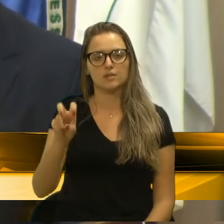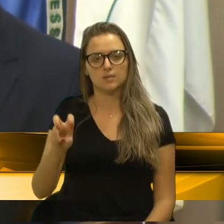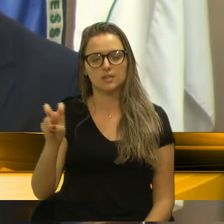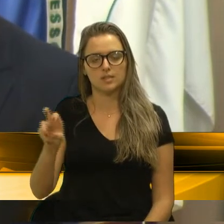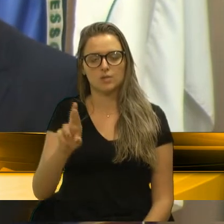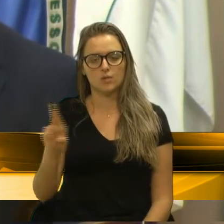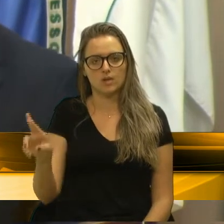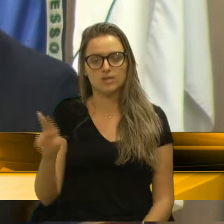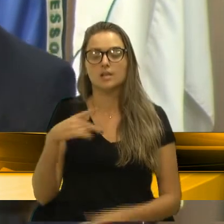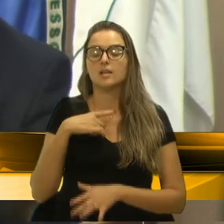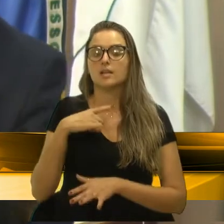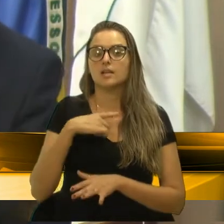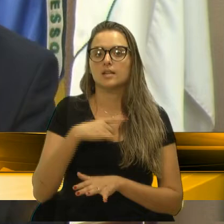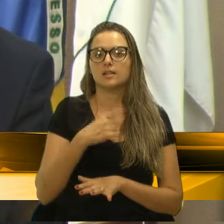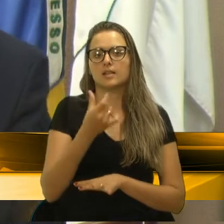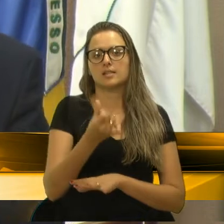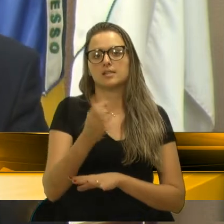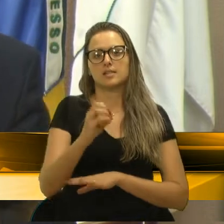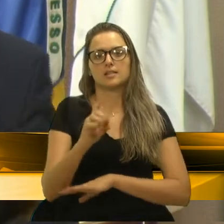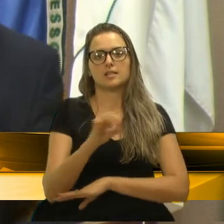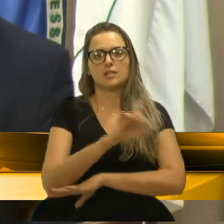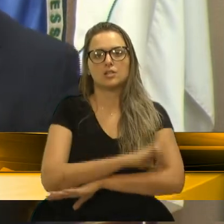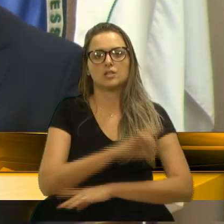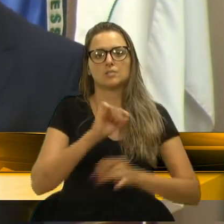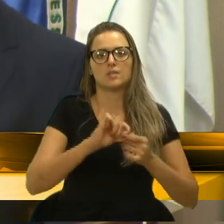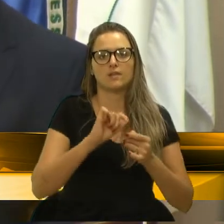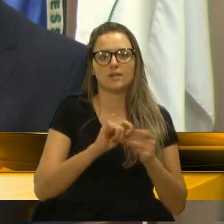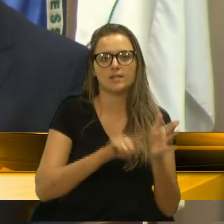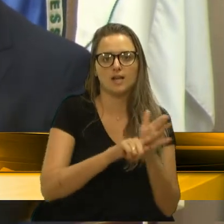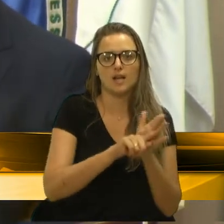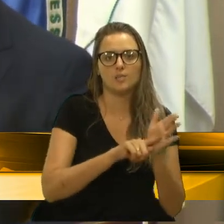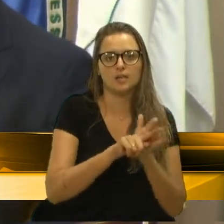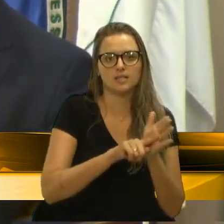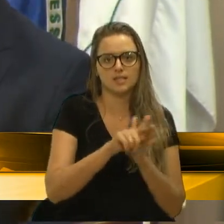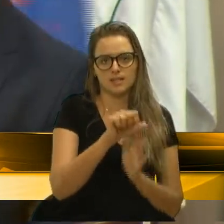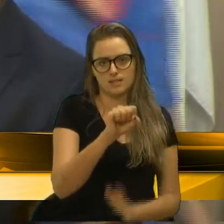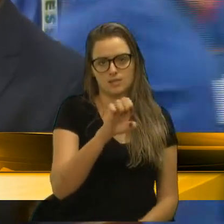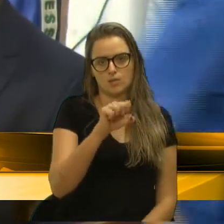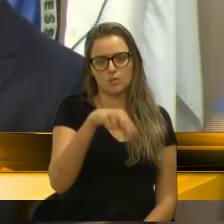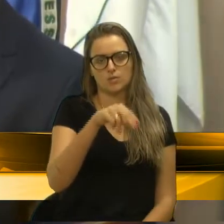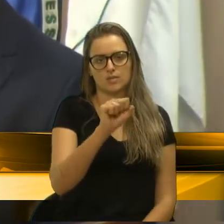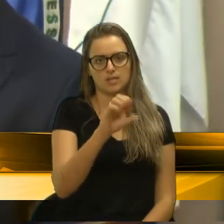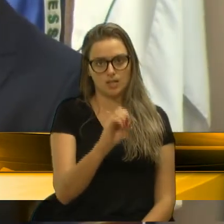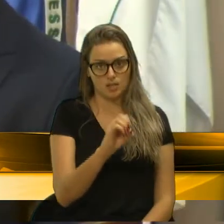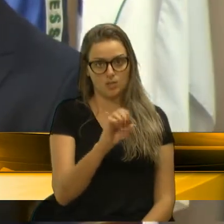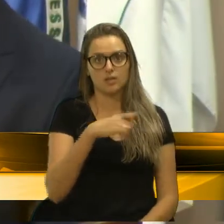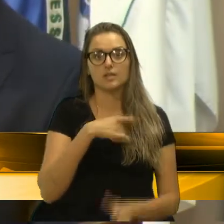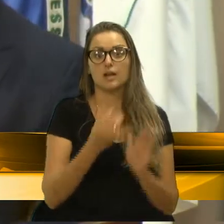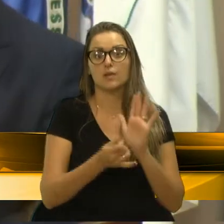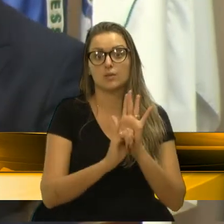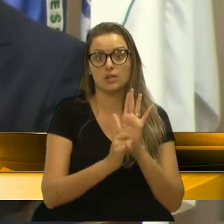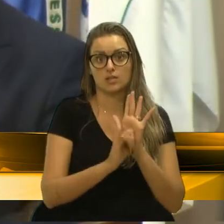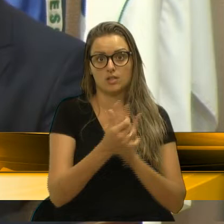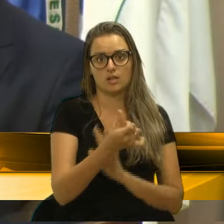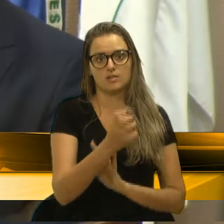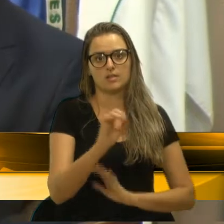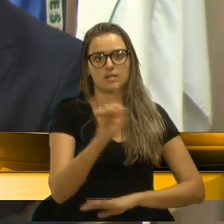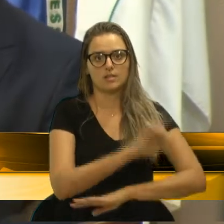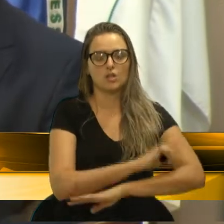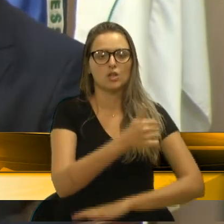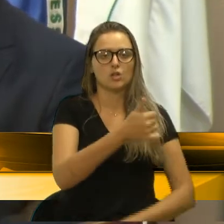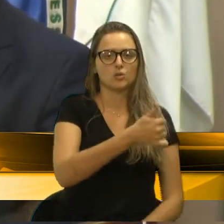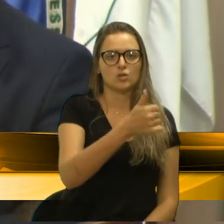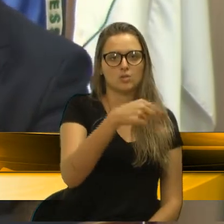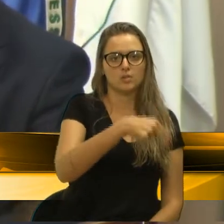979.855, e teria 60 dias para fazer esse censo. Olha só, isso estava previsto no edital, 60 dias, do dia 1º